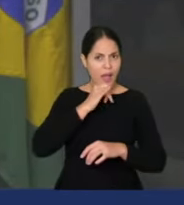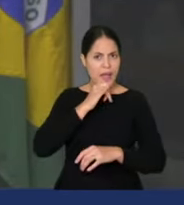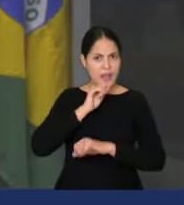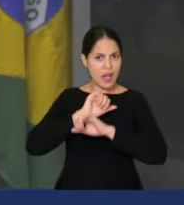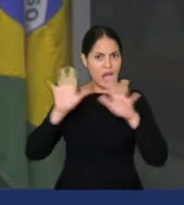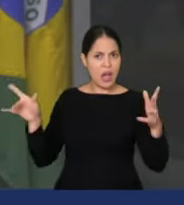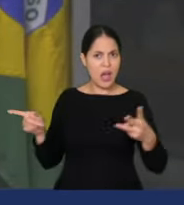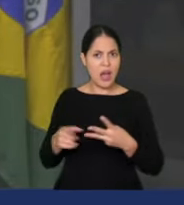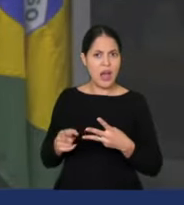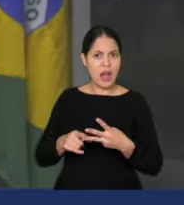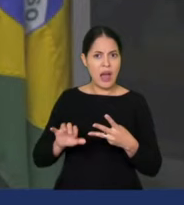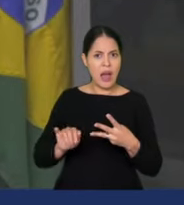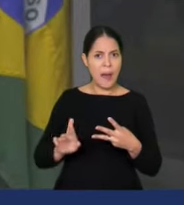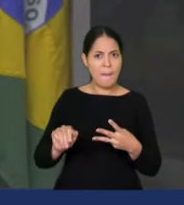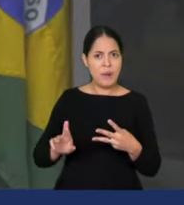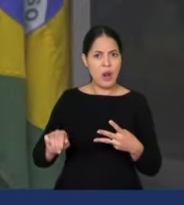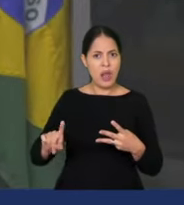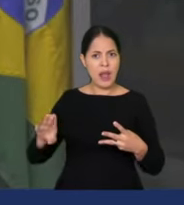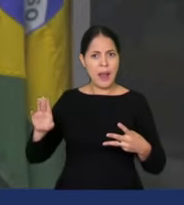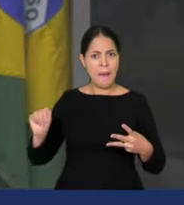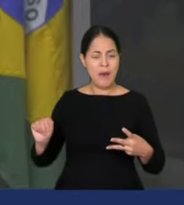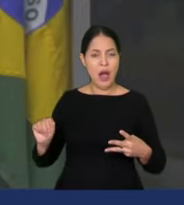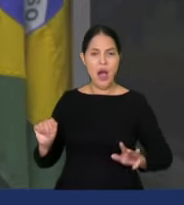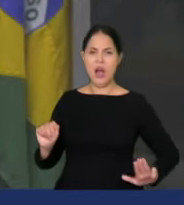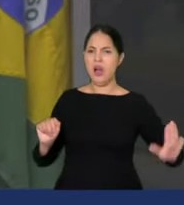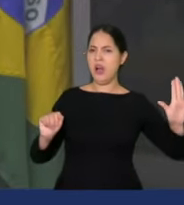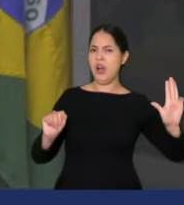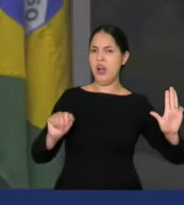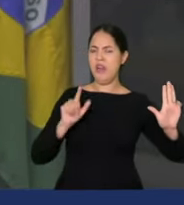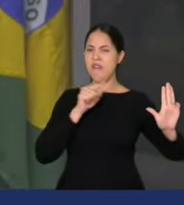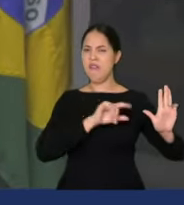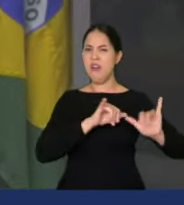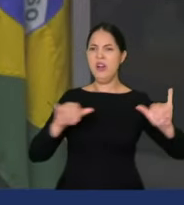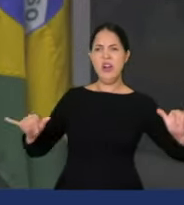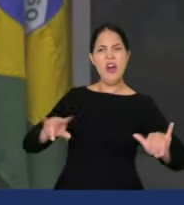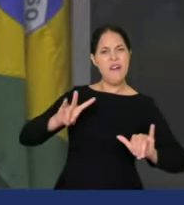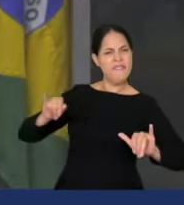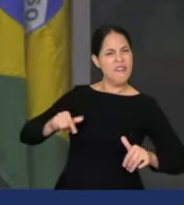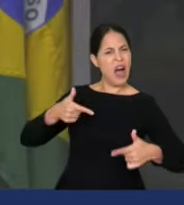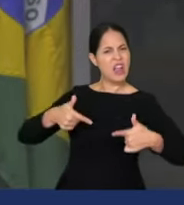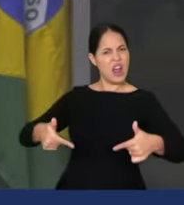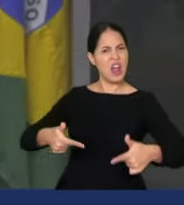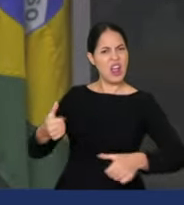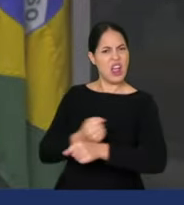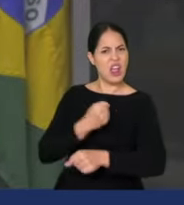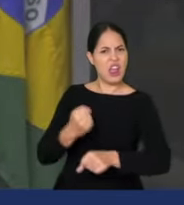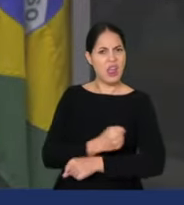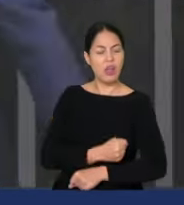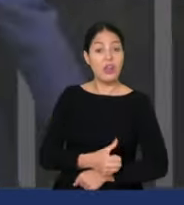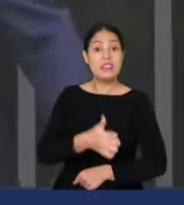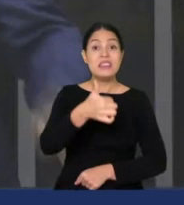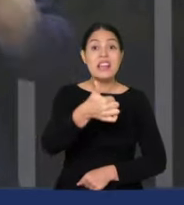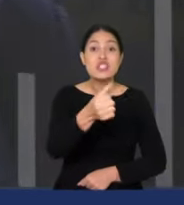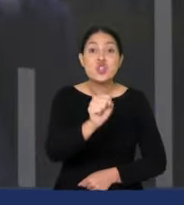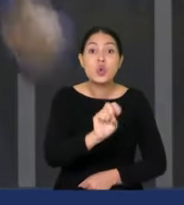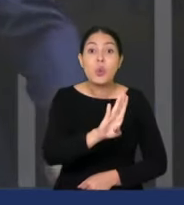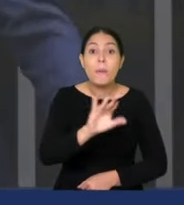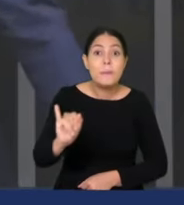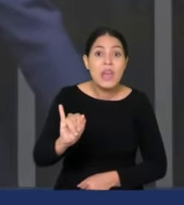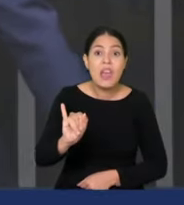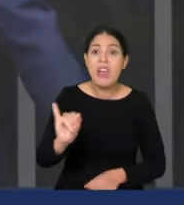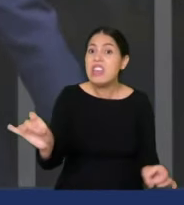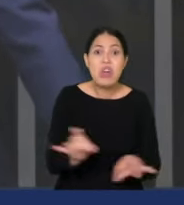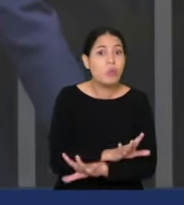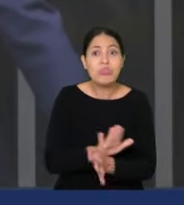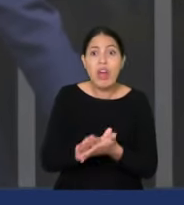entre Chaves e Lula para sair, ela custou 18 bilhões e não está pronta. A segunda refinaria